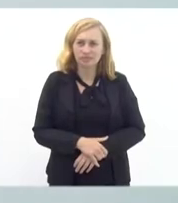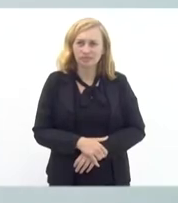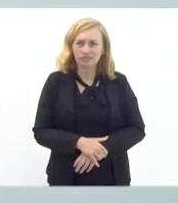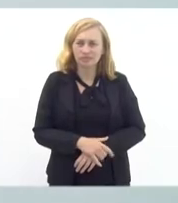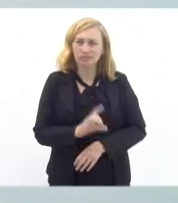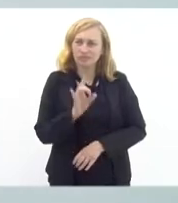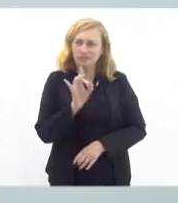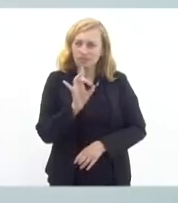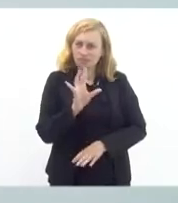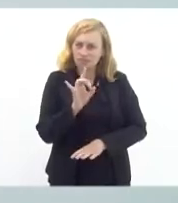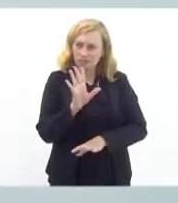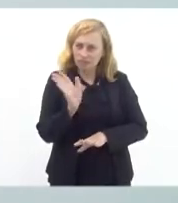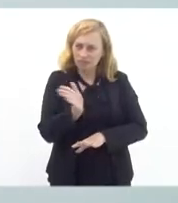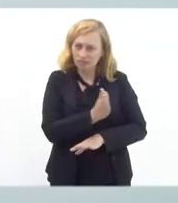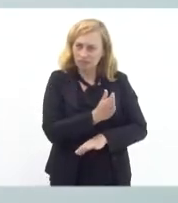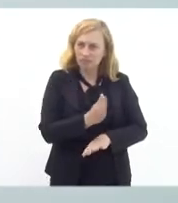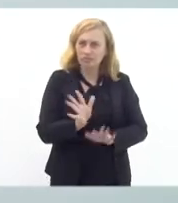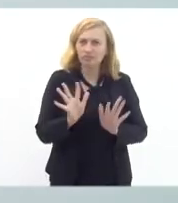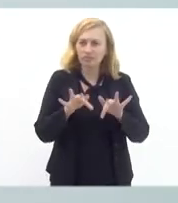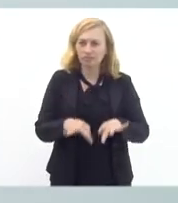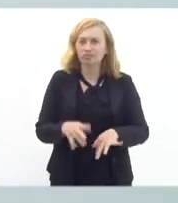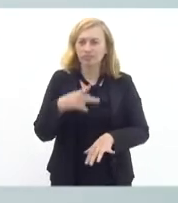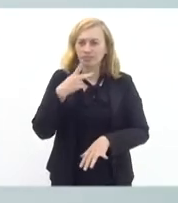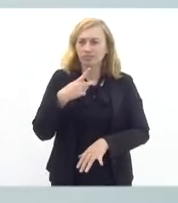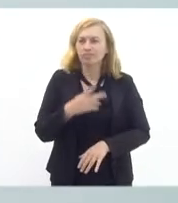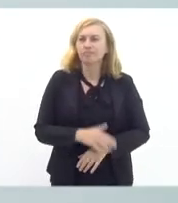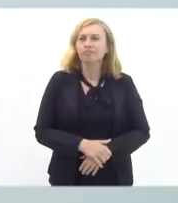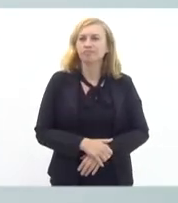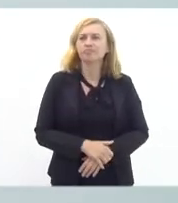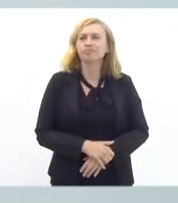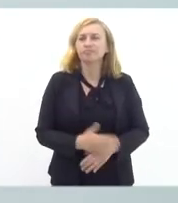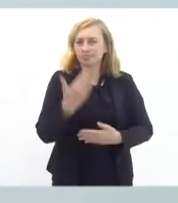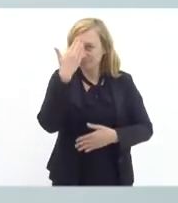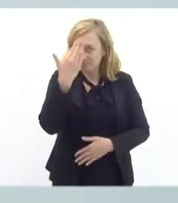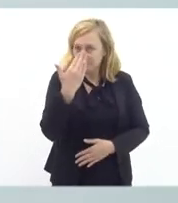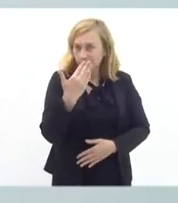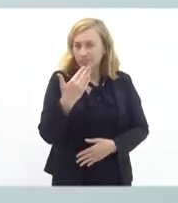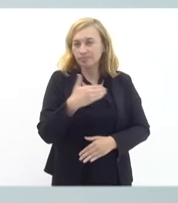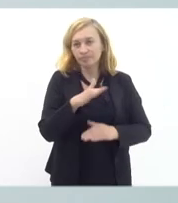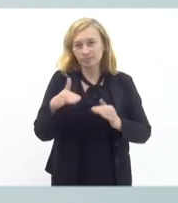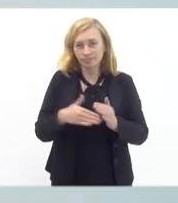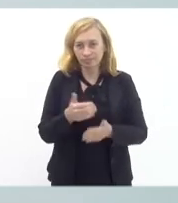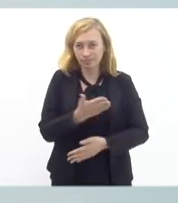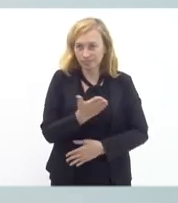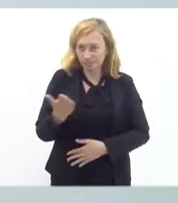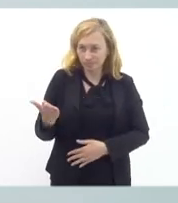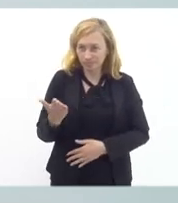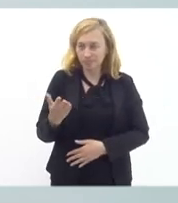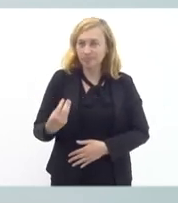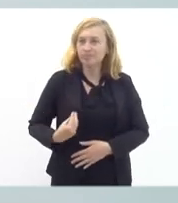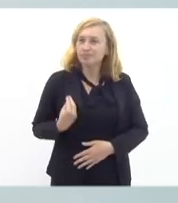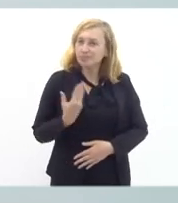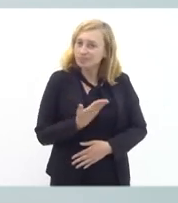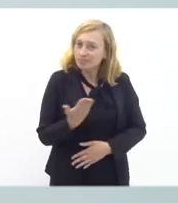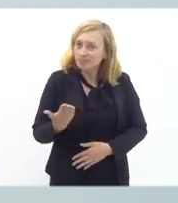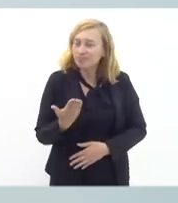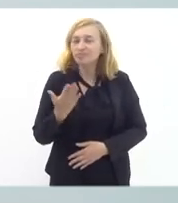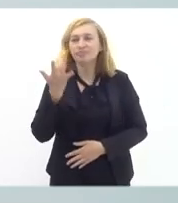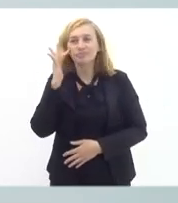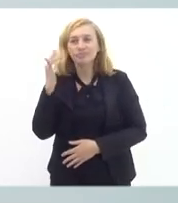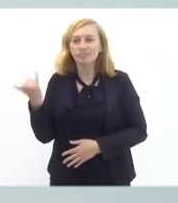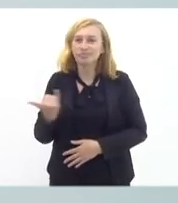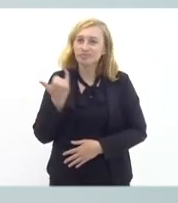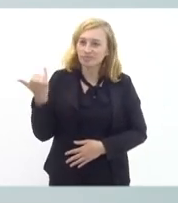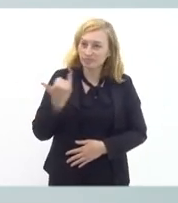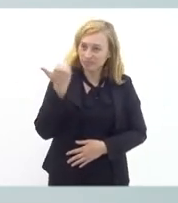Deixa eu só fazer aqui as conclusões finais. Agradecer a todos a presença, eu acho que foi muito